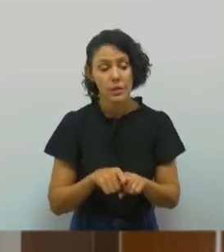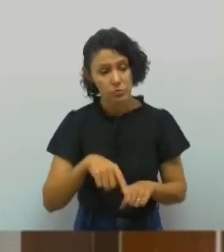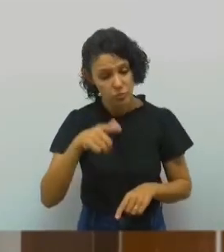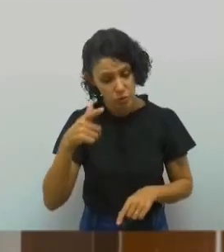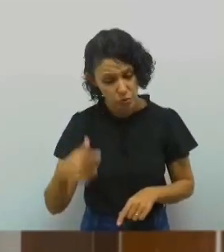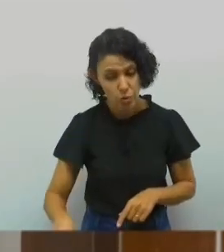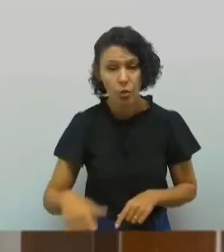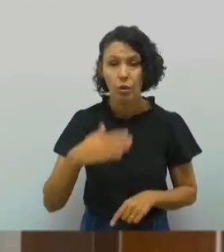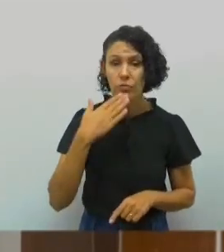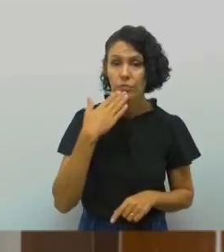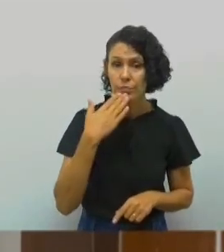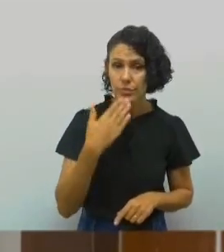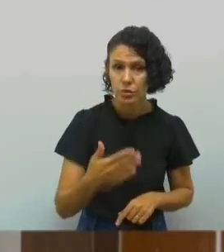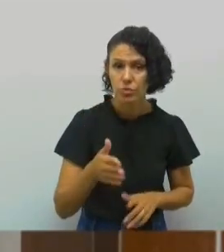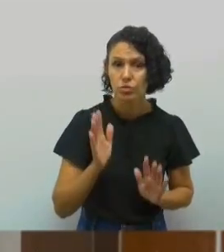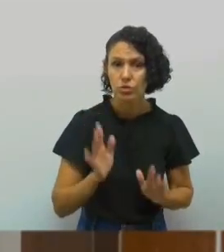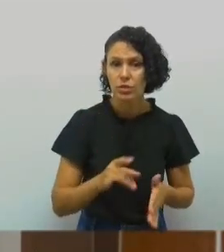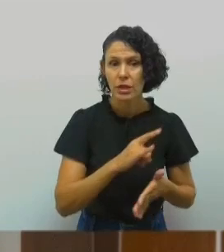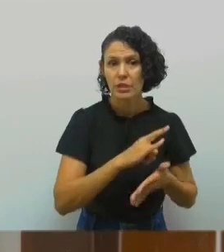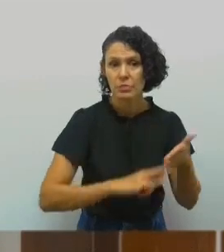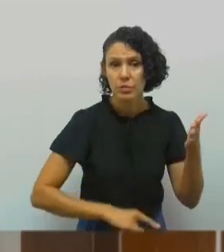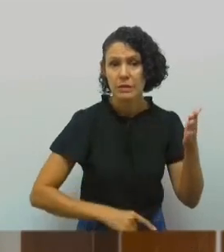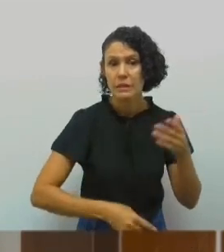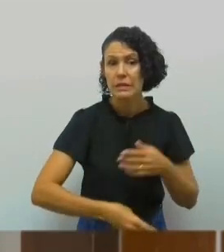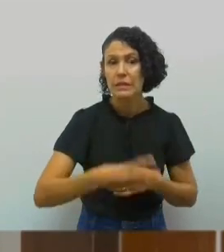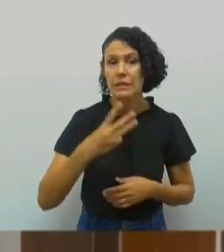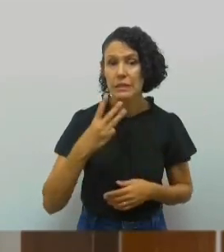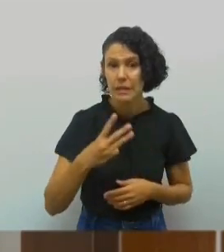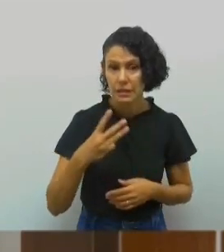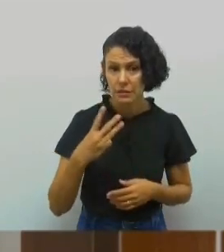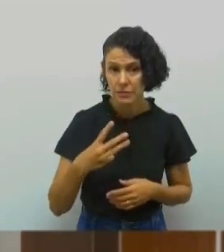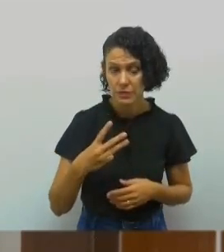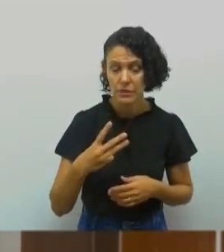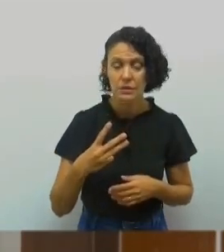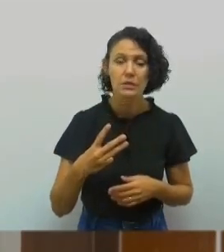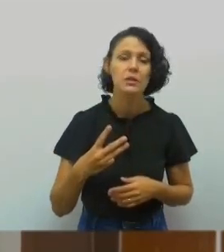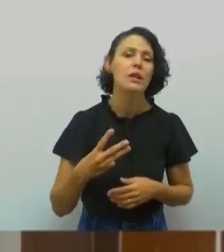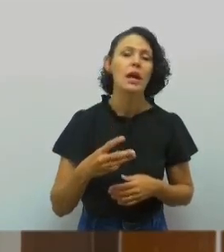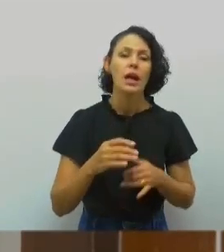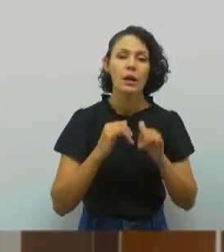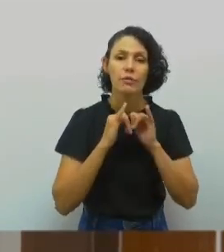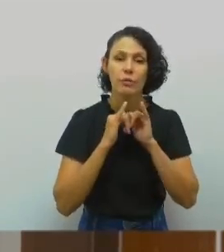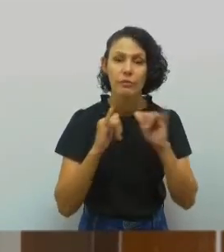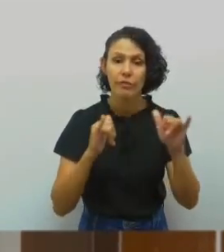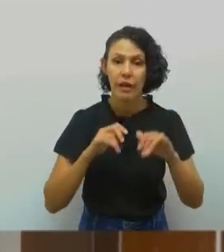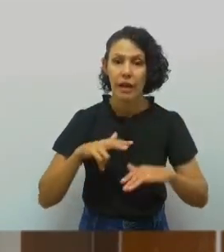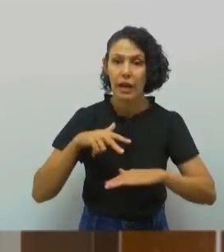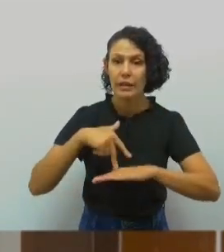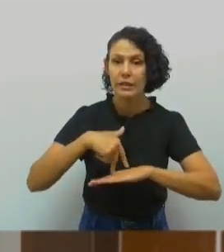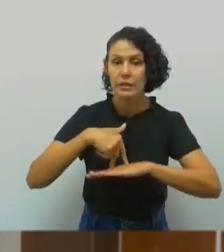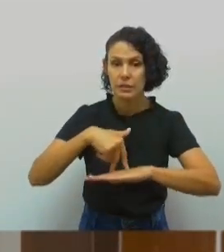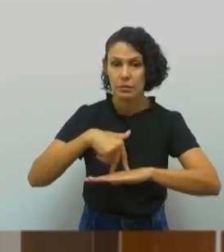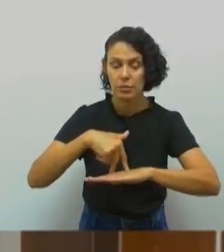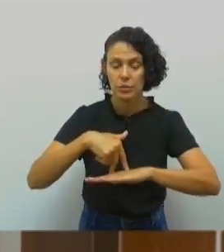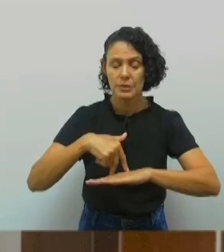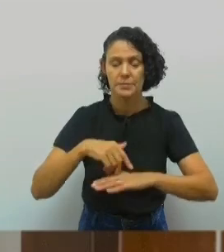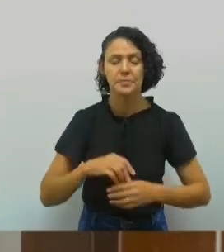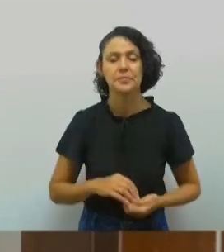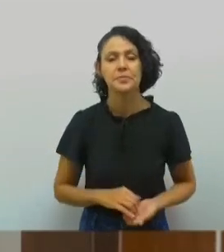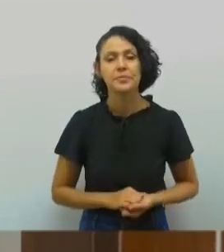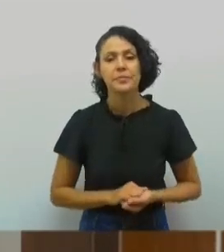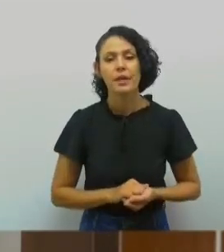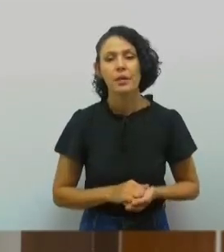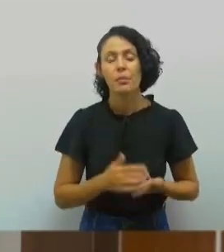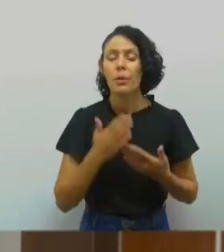eu já fiz esse pedido por indicação três vezes e vou declarar aqui na na Tribuna da câmara eu